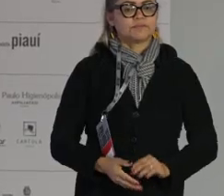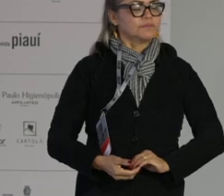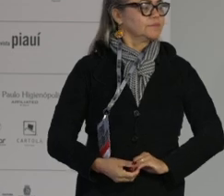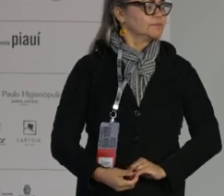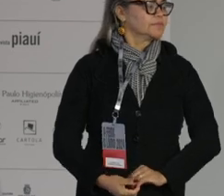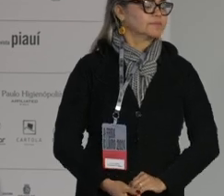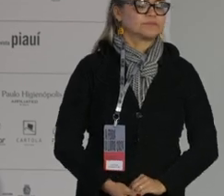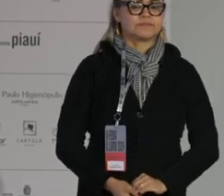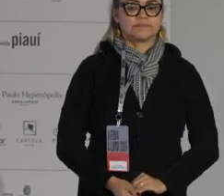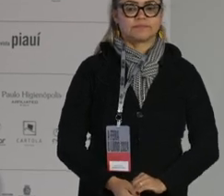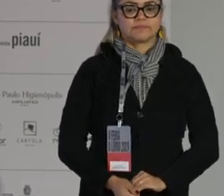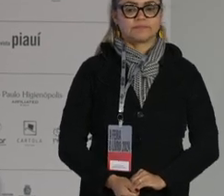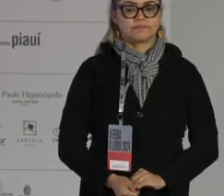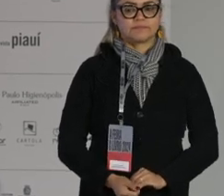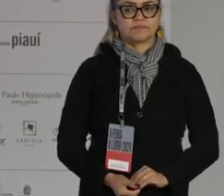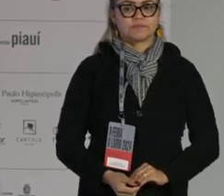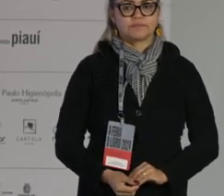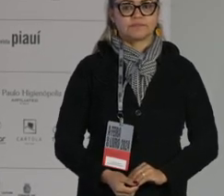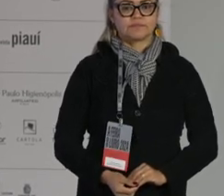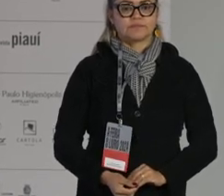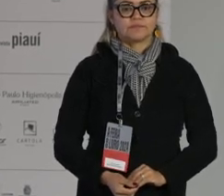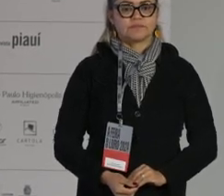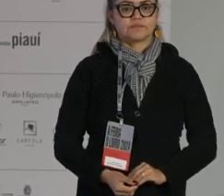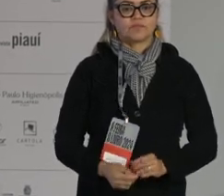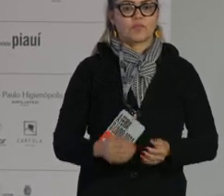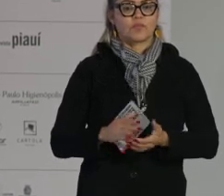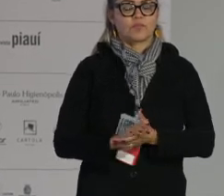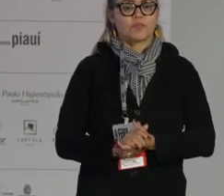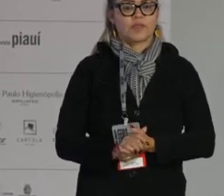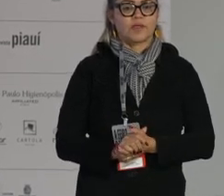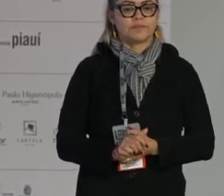Pode ser o começo do... Do Perdidos.